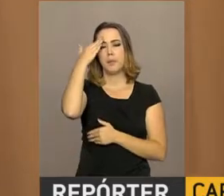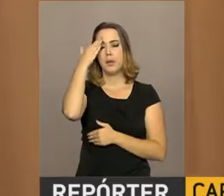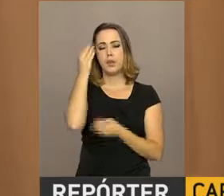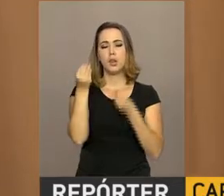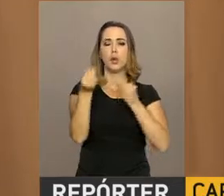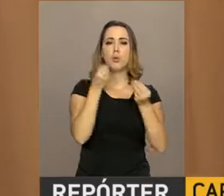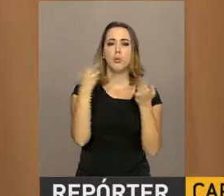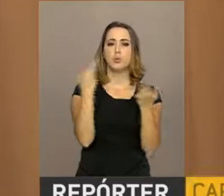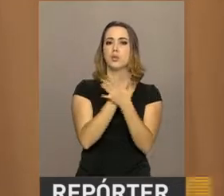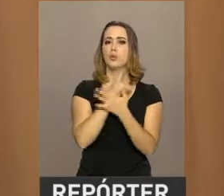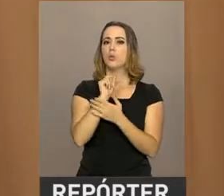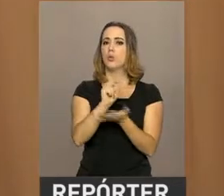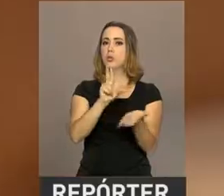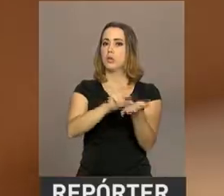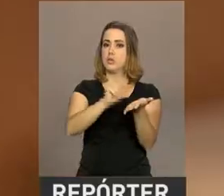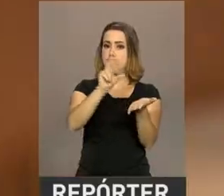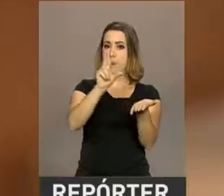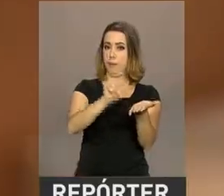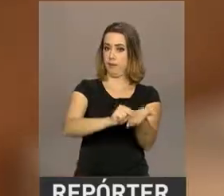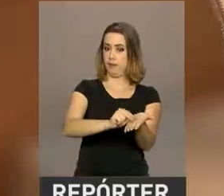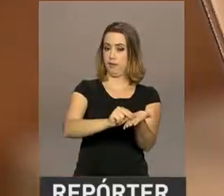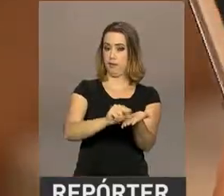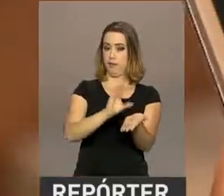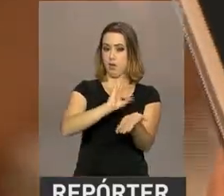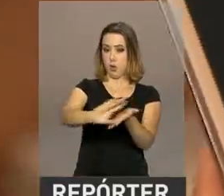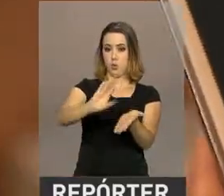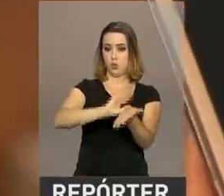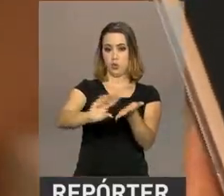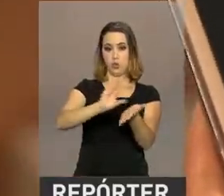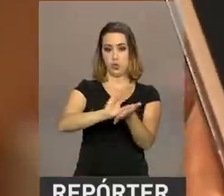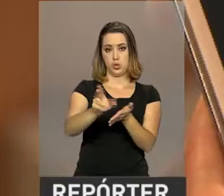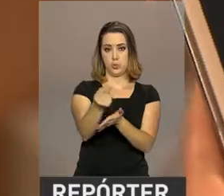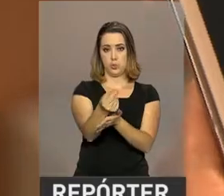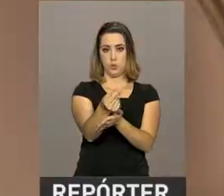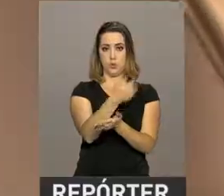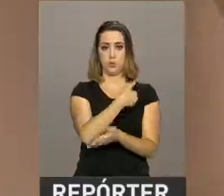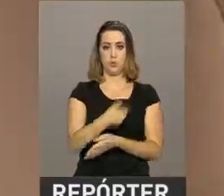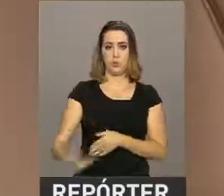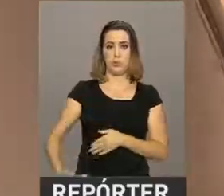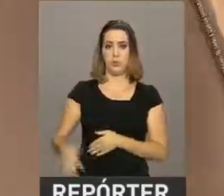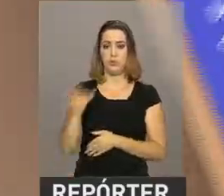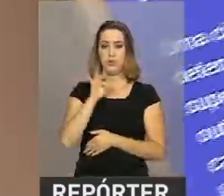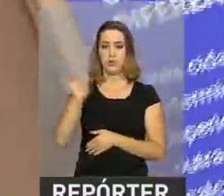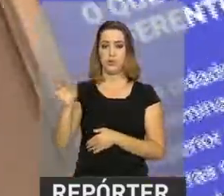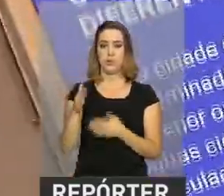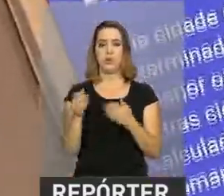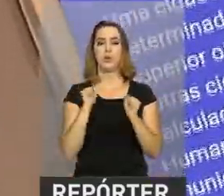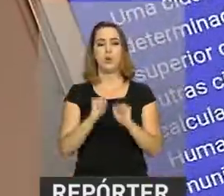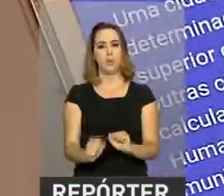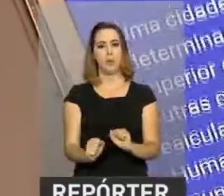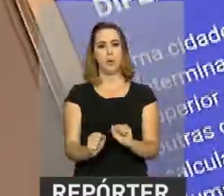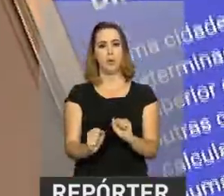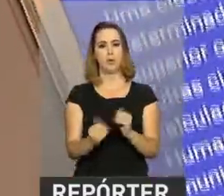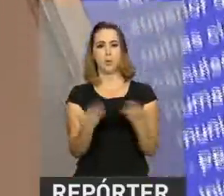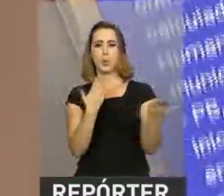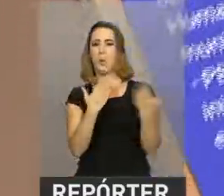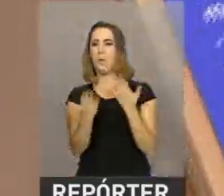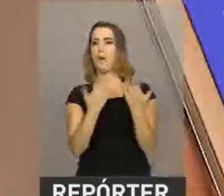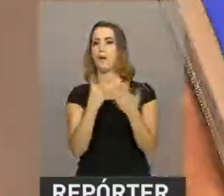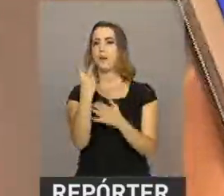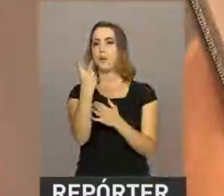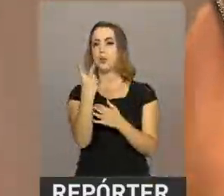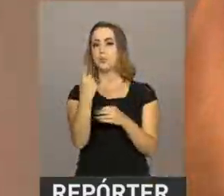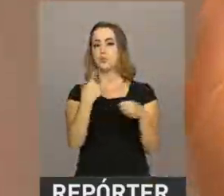como funciona a aplicação do dinheiro público e como funciona o envio do dinheiro público federal por exemplo após comparar duas cidades que são próximas